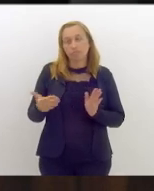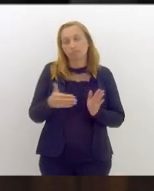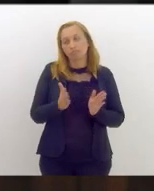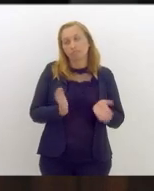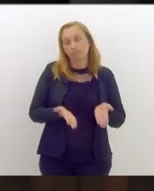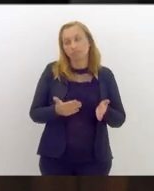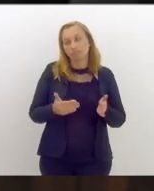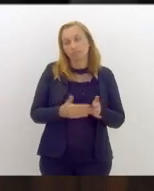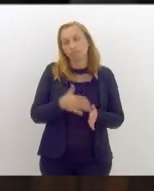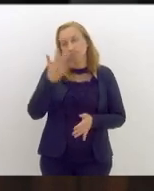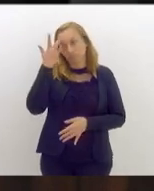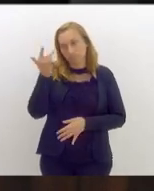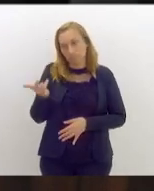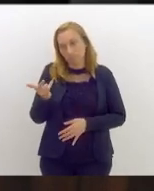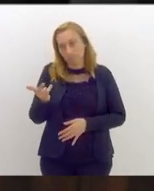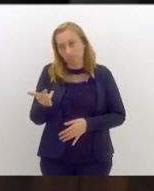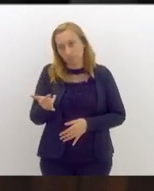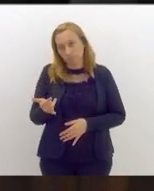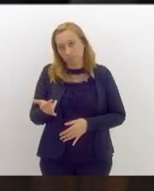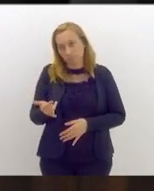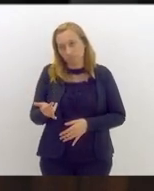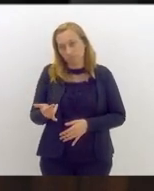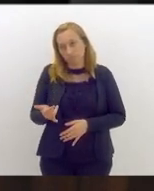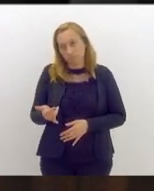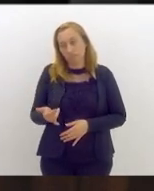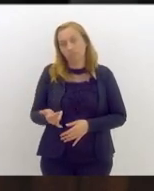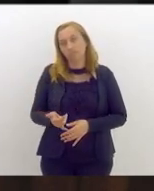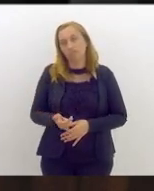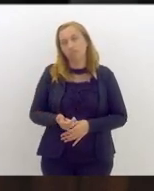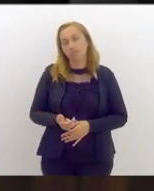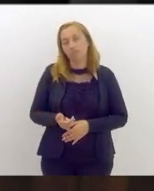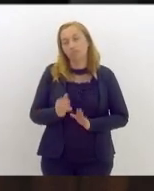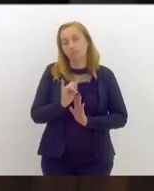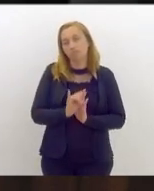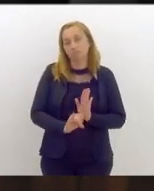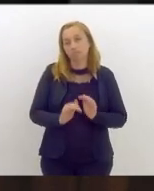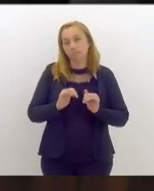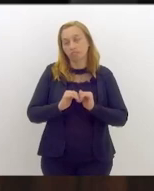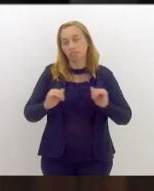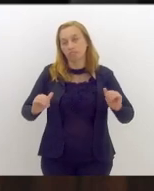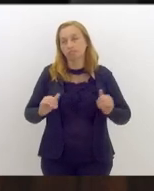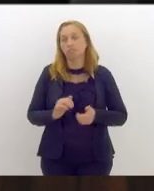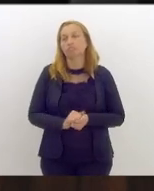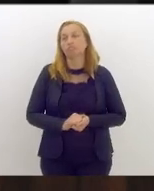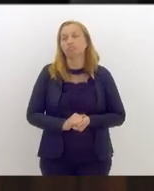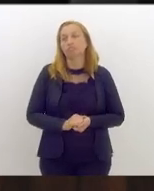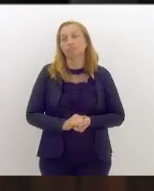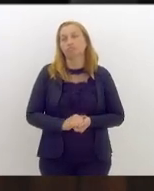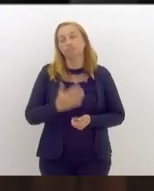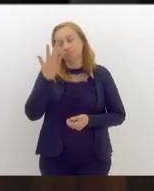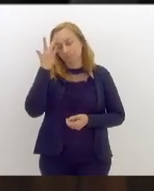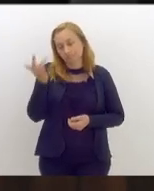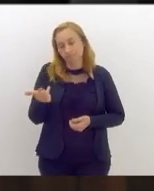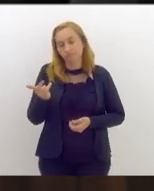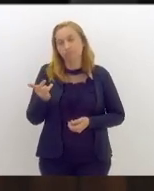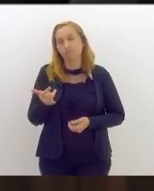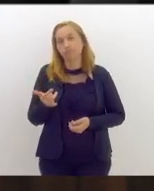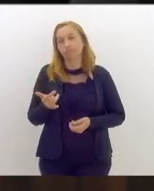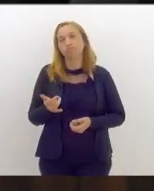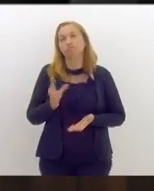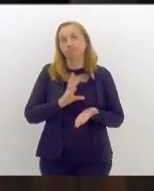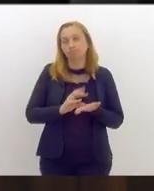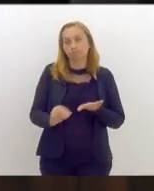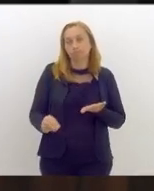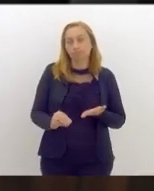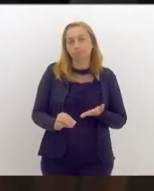é se tiver meio magnético muito melhor o relatório separado e a gente amanhã faça uma